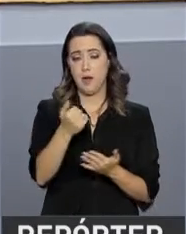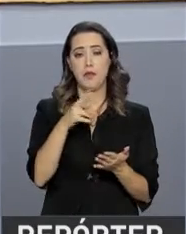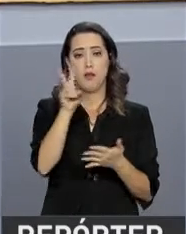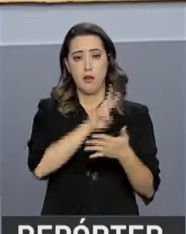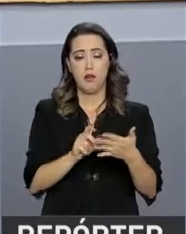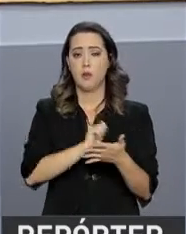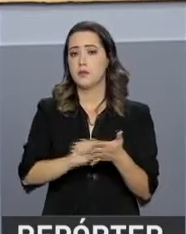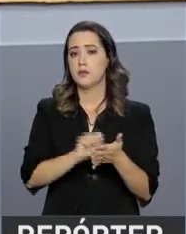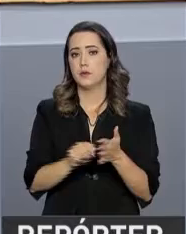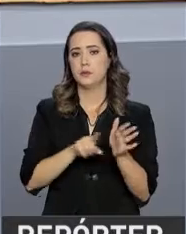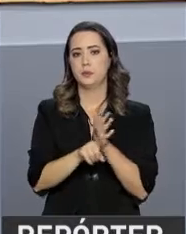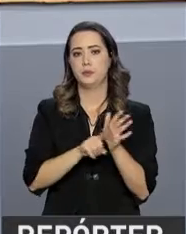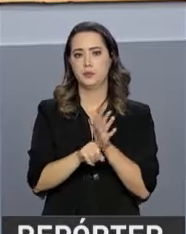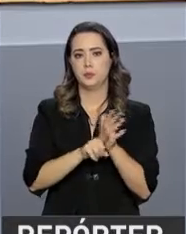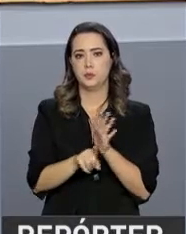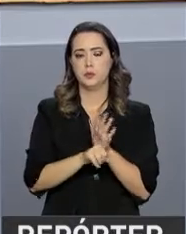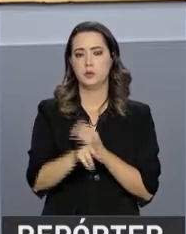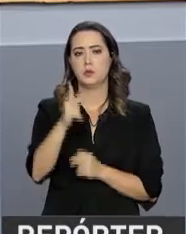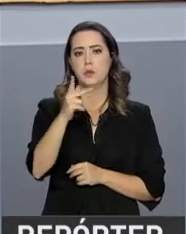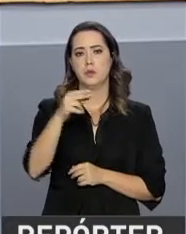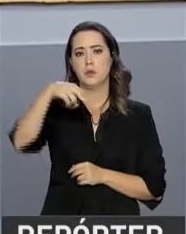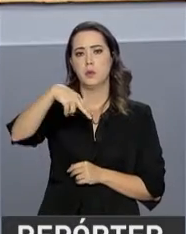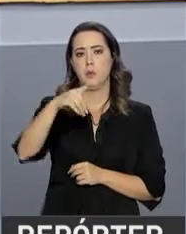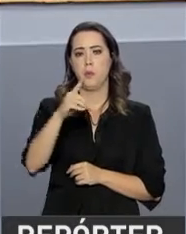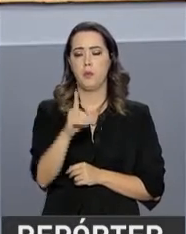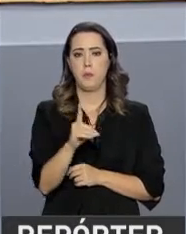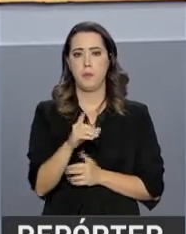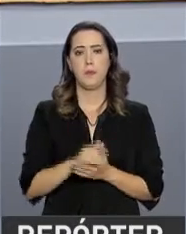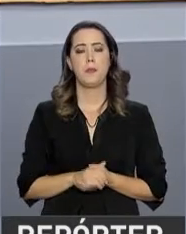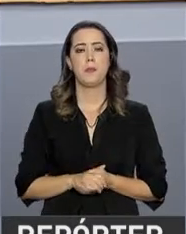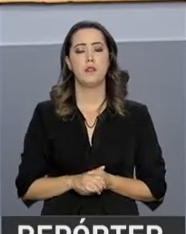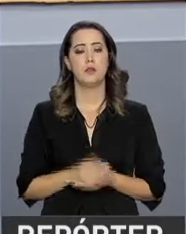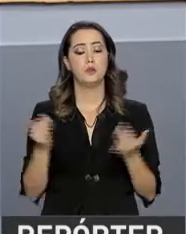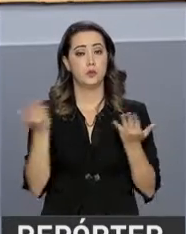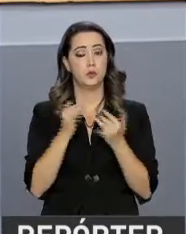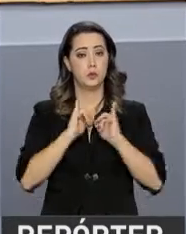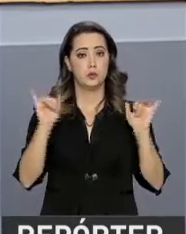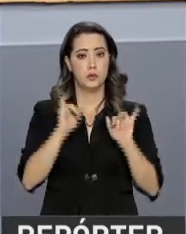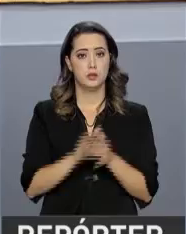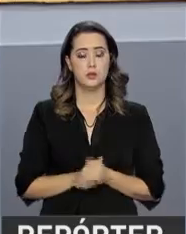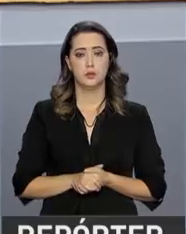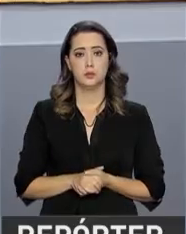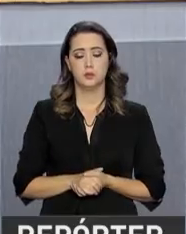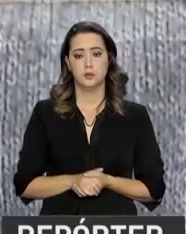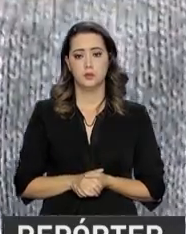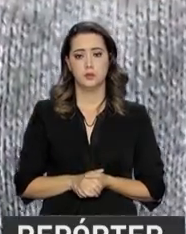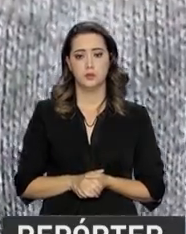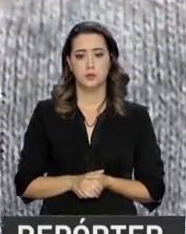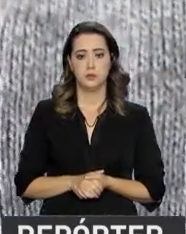resultado está na pesquisa nacional por amostra de domicílios contínua pnad contínua que foi divulgada hoje